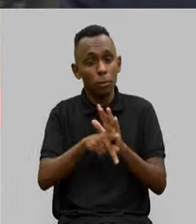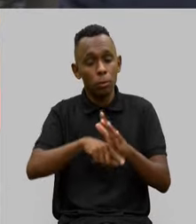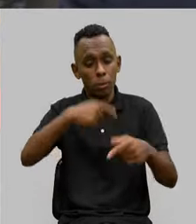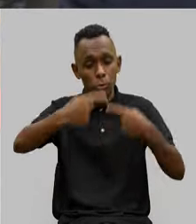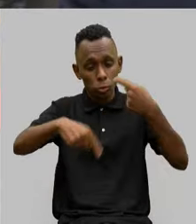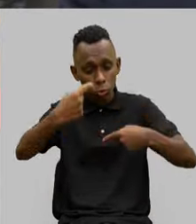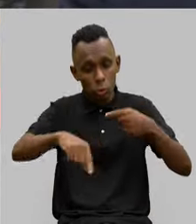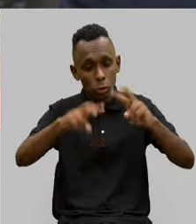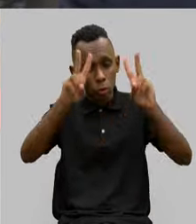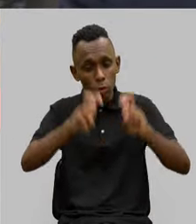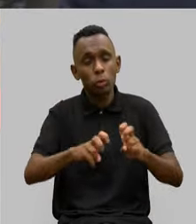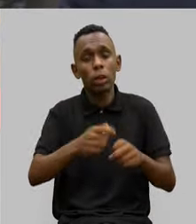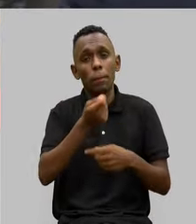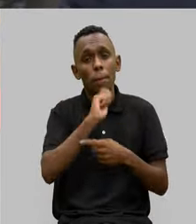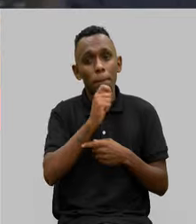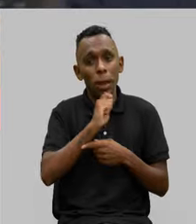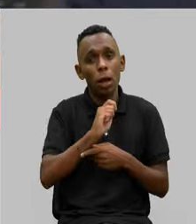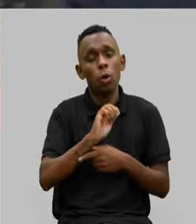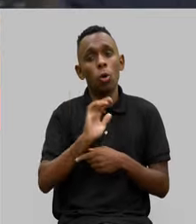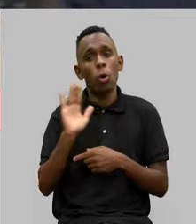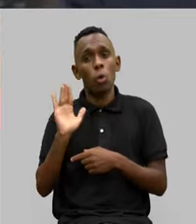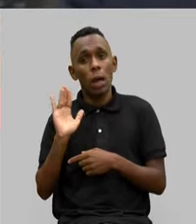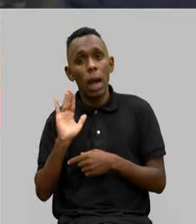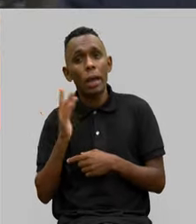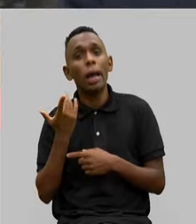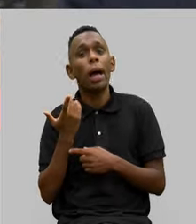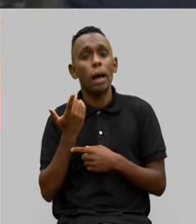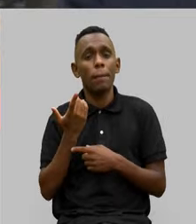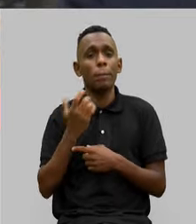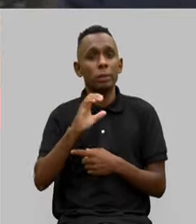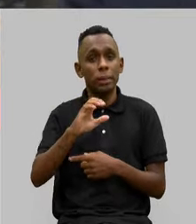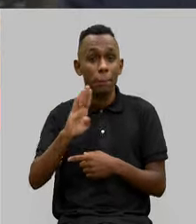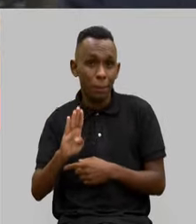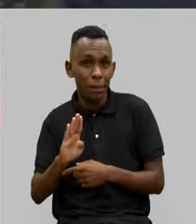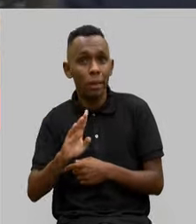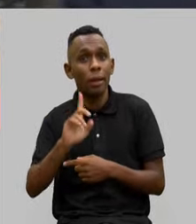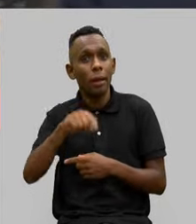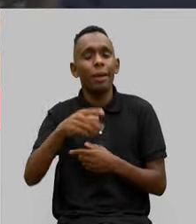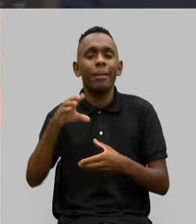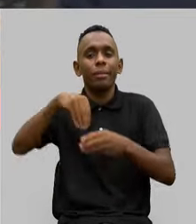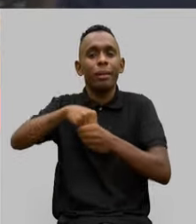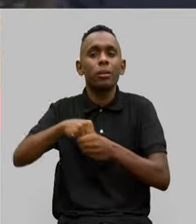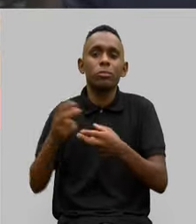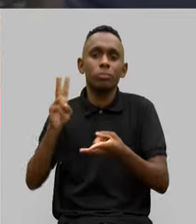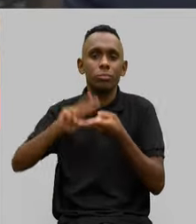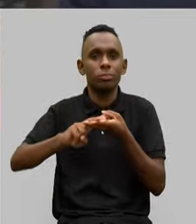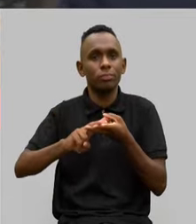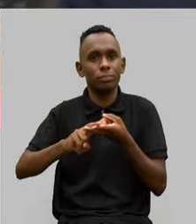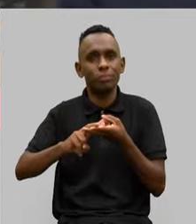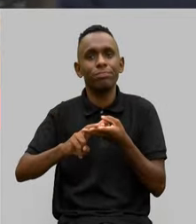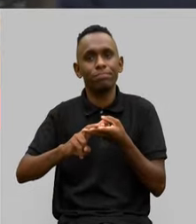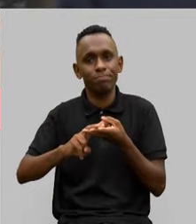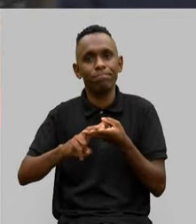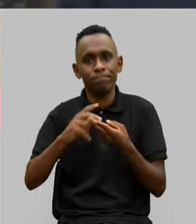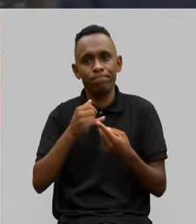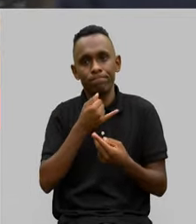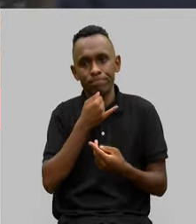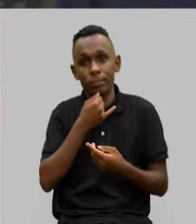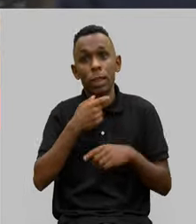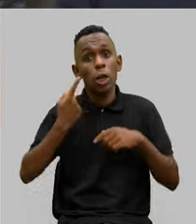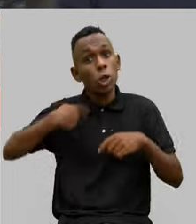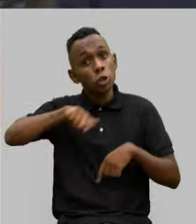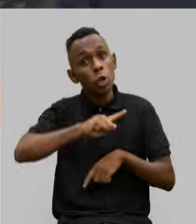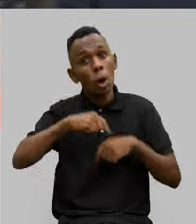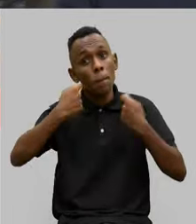maconha da cannabis ou qualquer o canabis diol está dentro do sistema prisional então nós precisamos